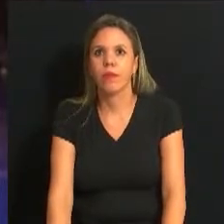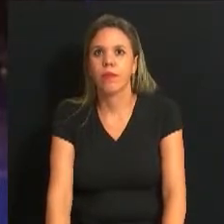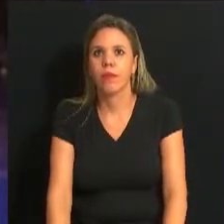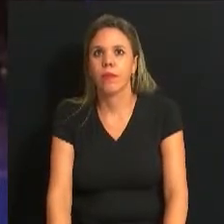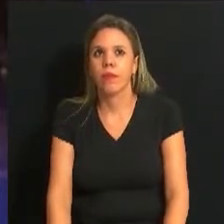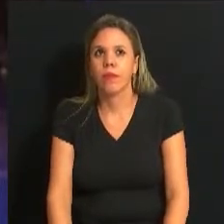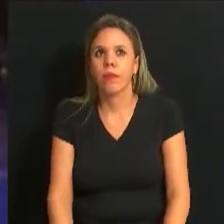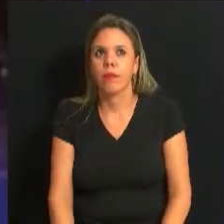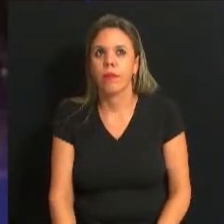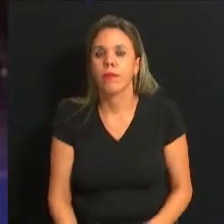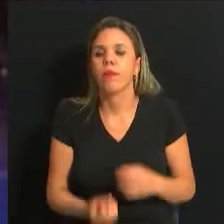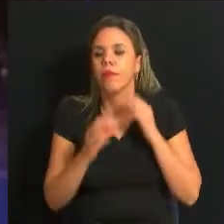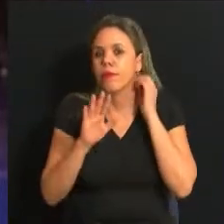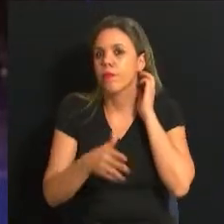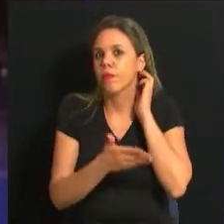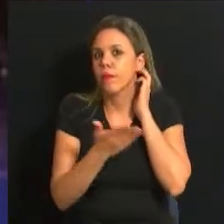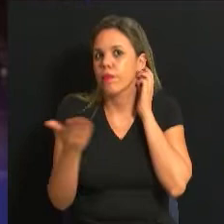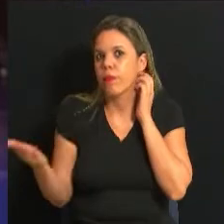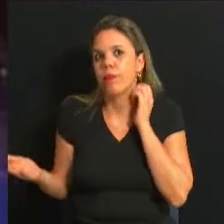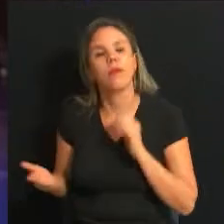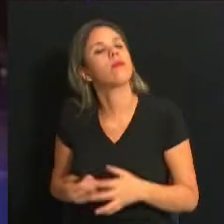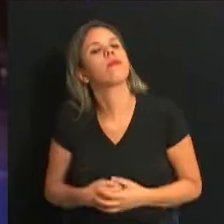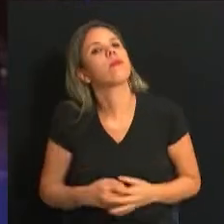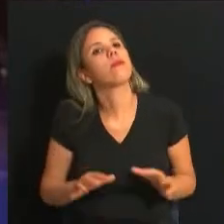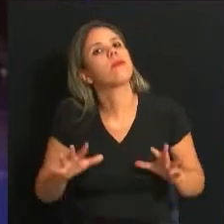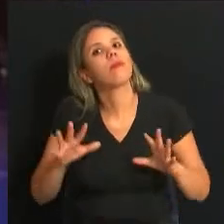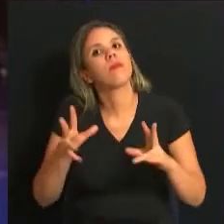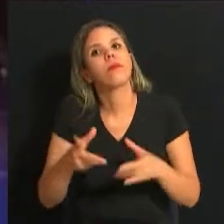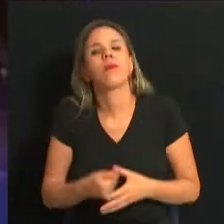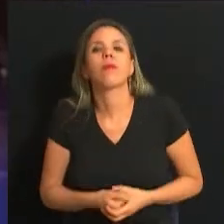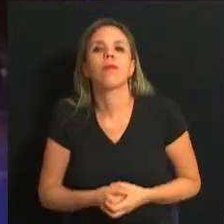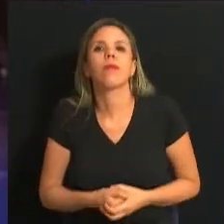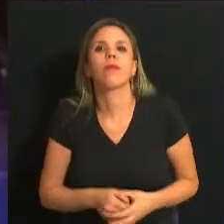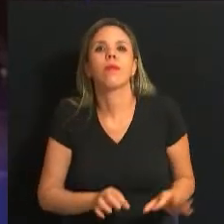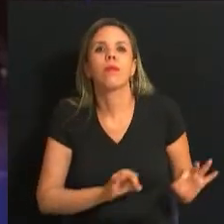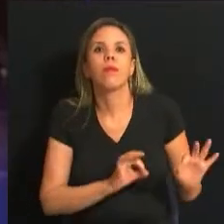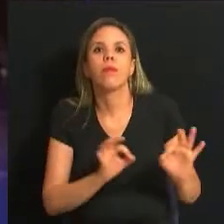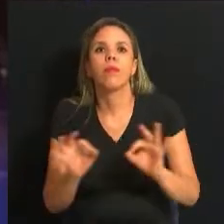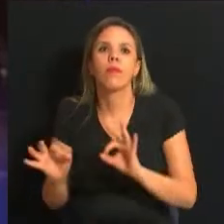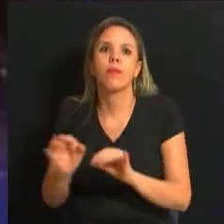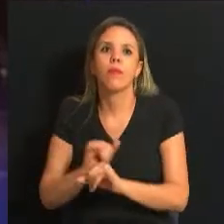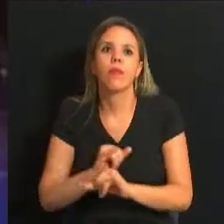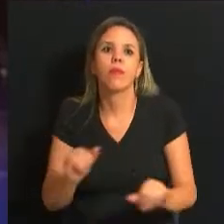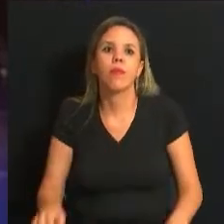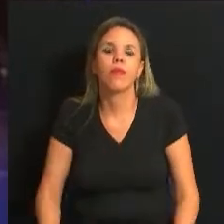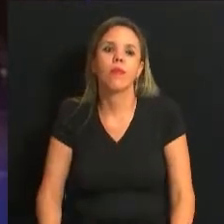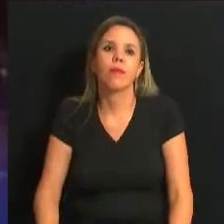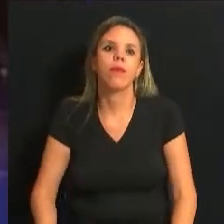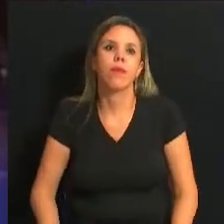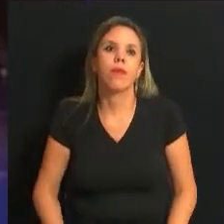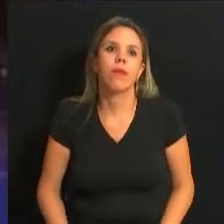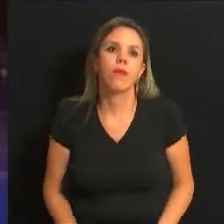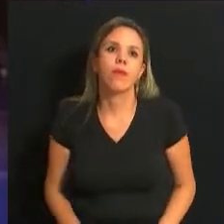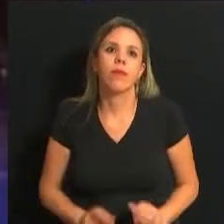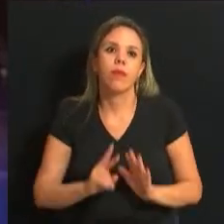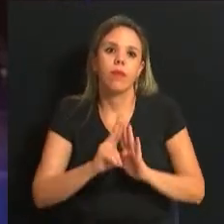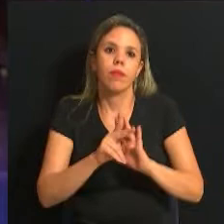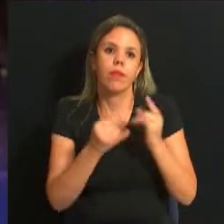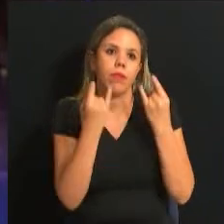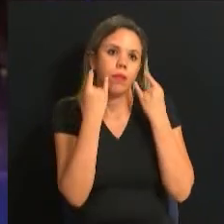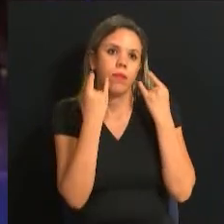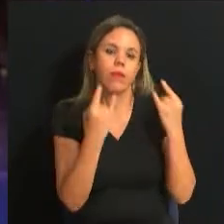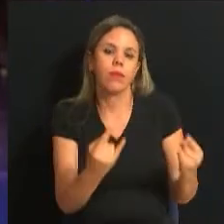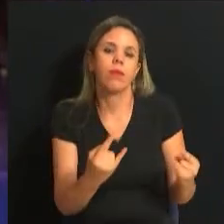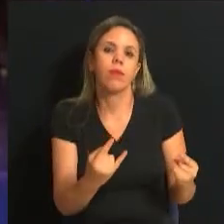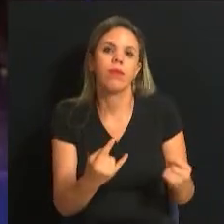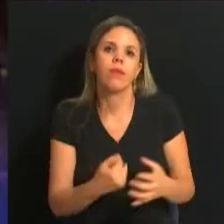Pois é, boa tarde para você, Gabriel, boa tarde para todo mundo acompanhando o Câmara Notícia. Bom, são várias atrações que estão